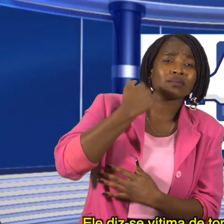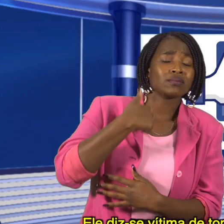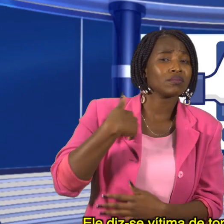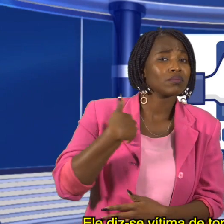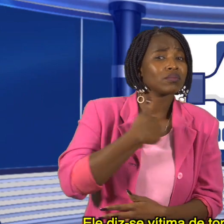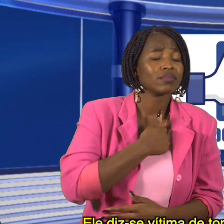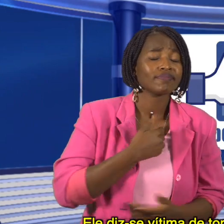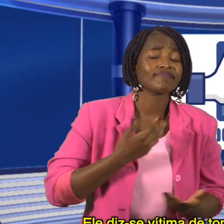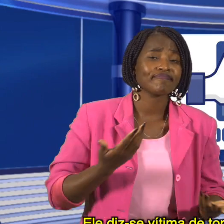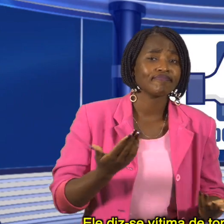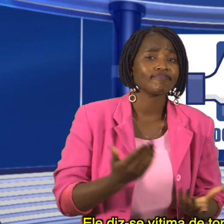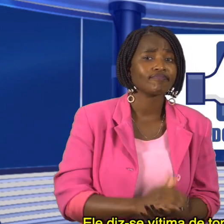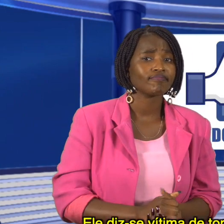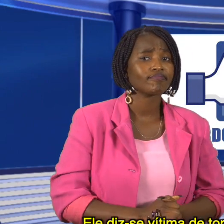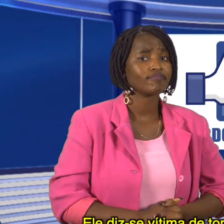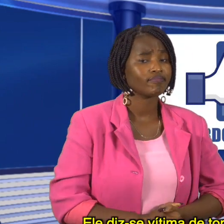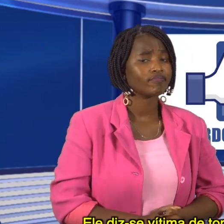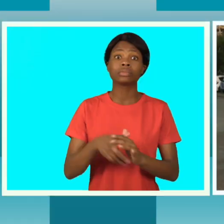de morte